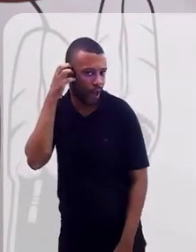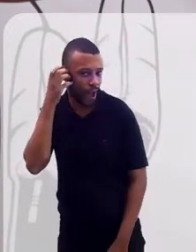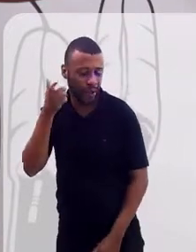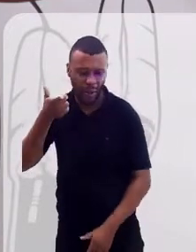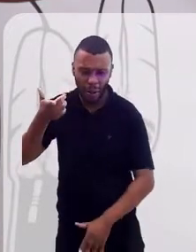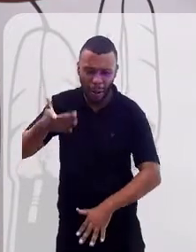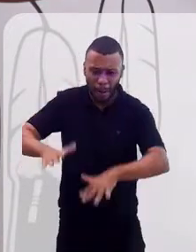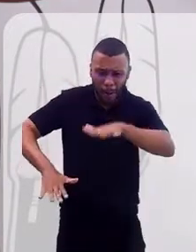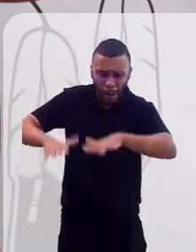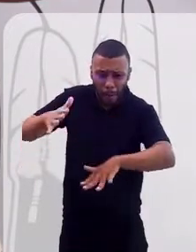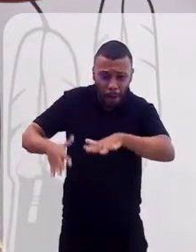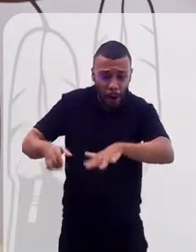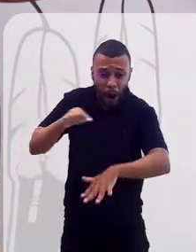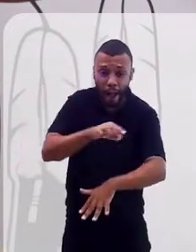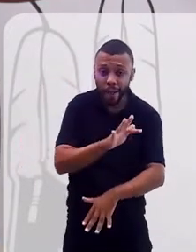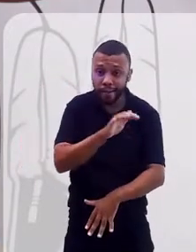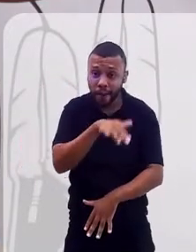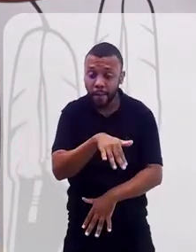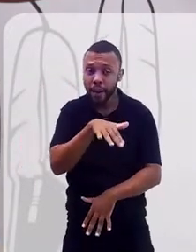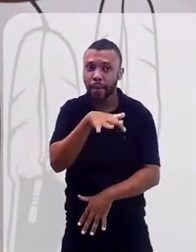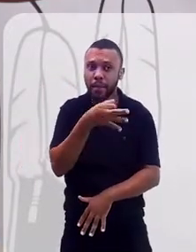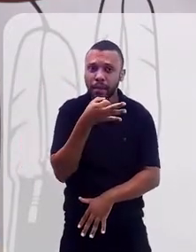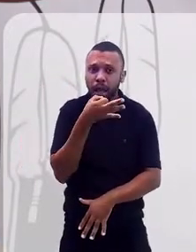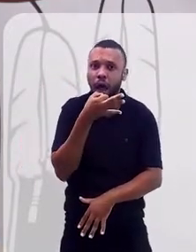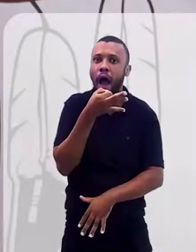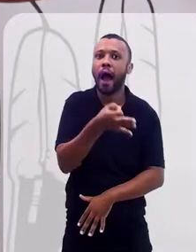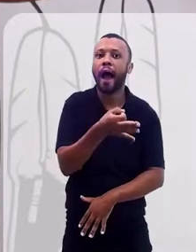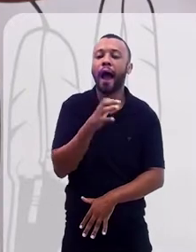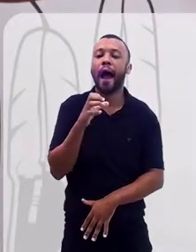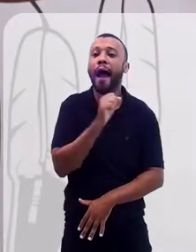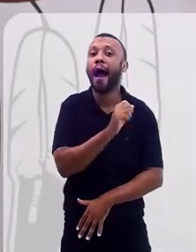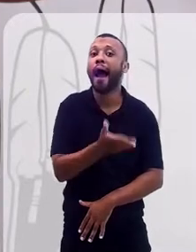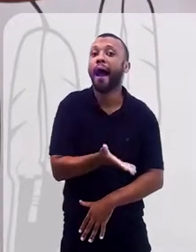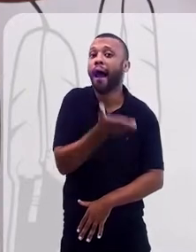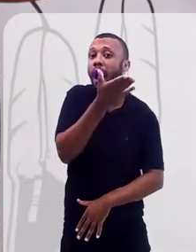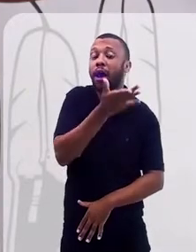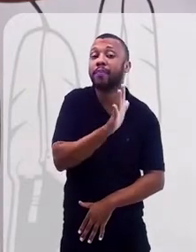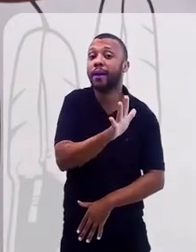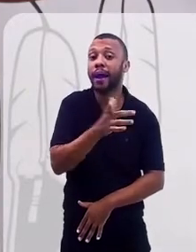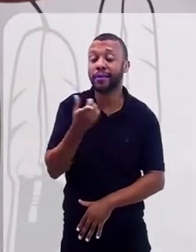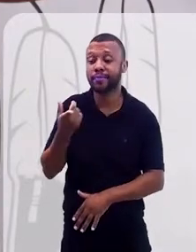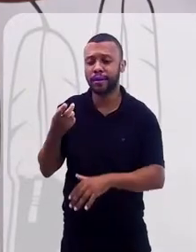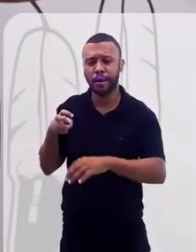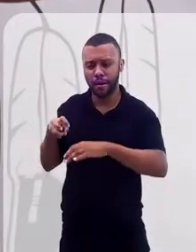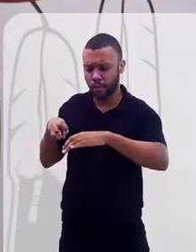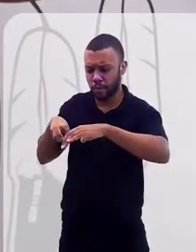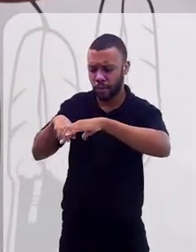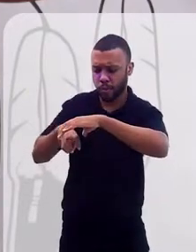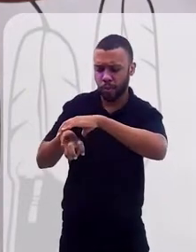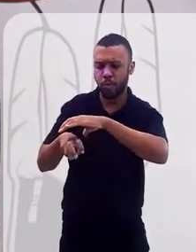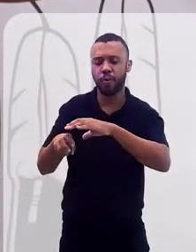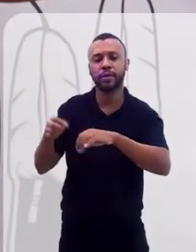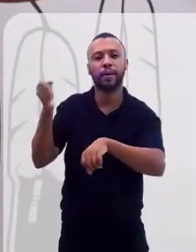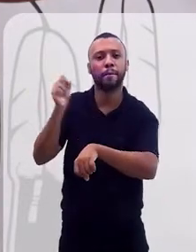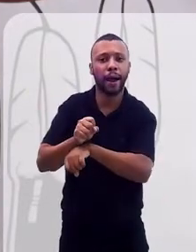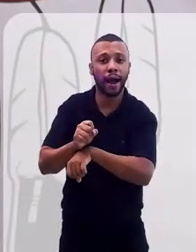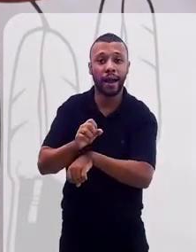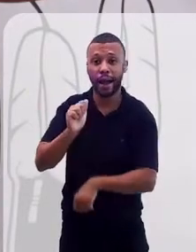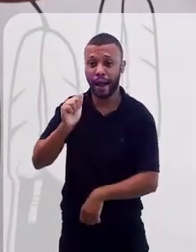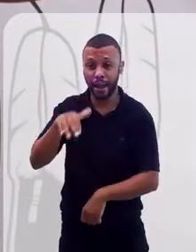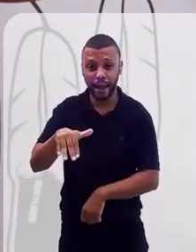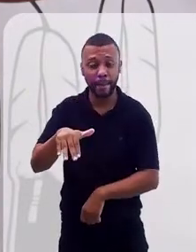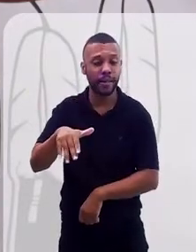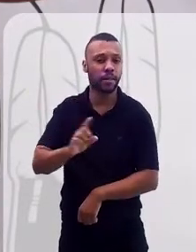mais de rádio FM, porque ela toca mais alto. Mas se você entrar num túnel, ela para rápido também, né? De passar a transmissão,